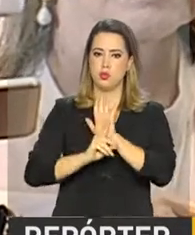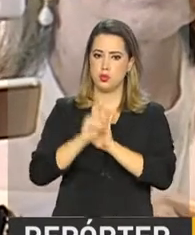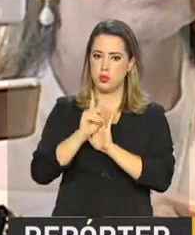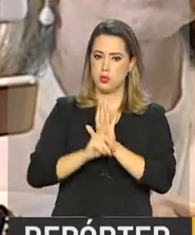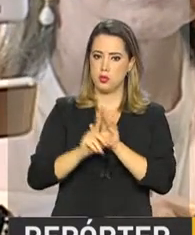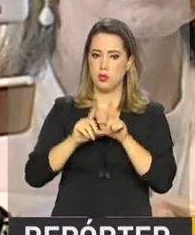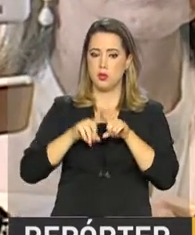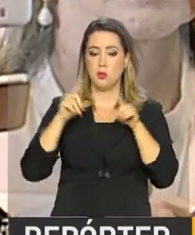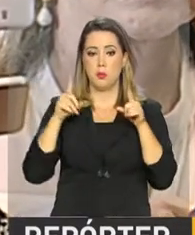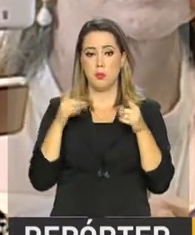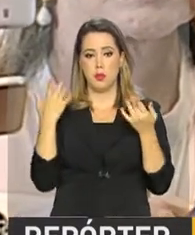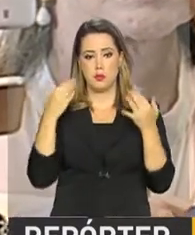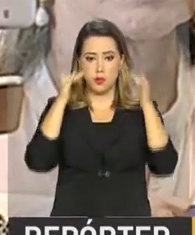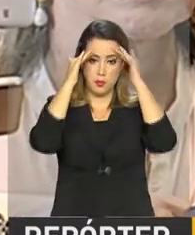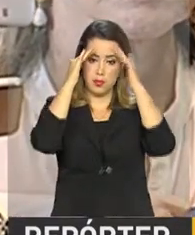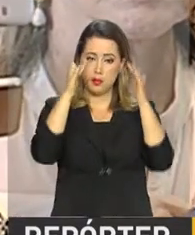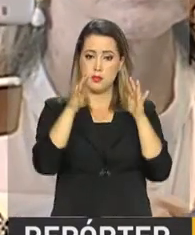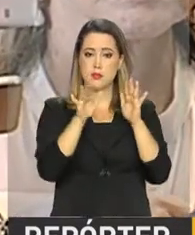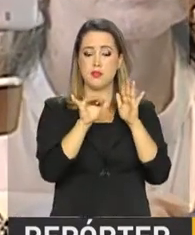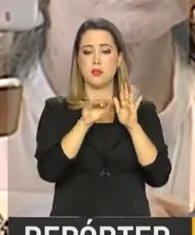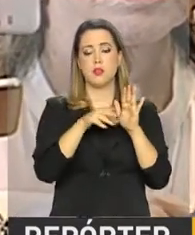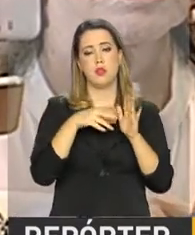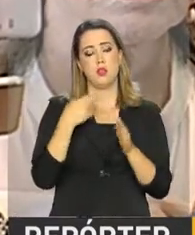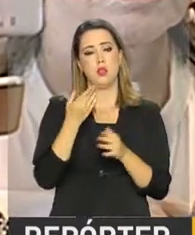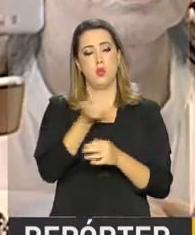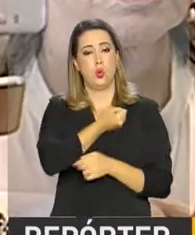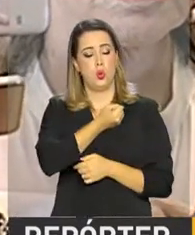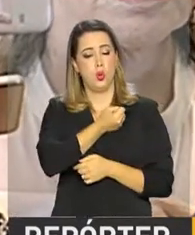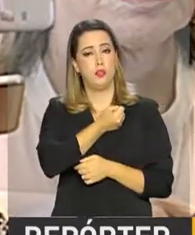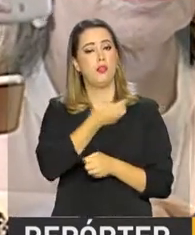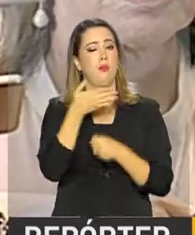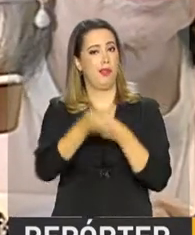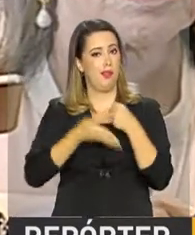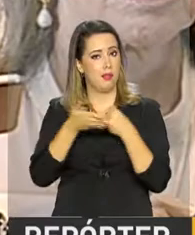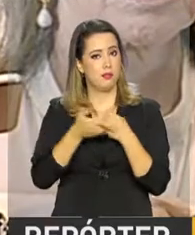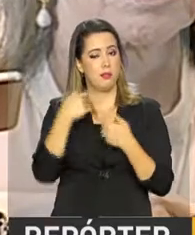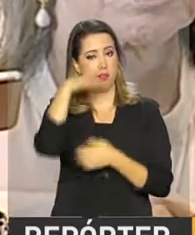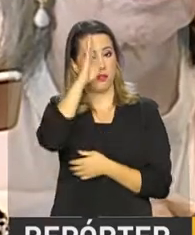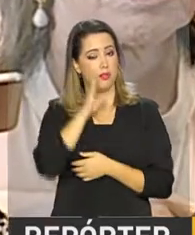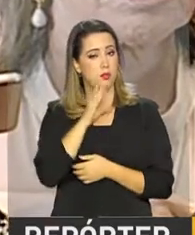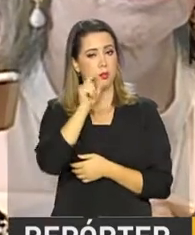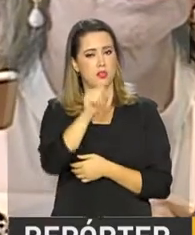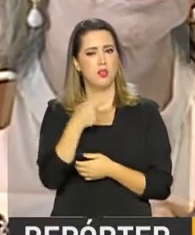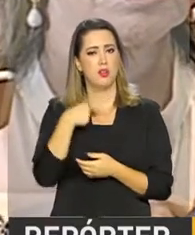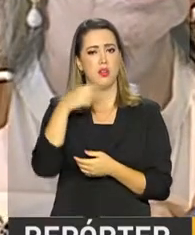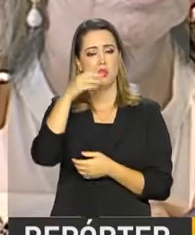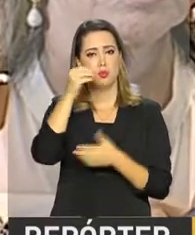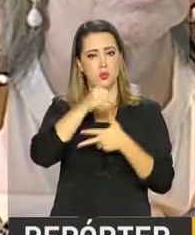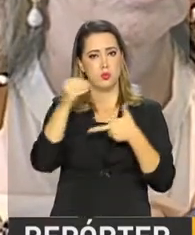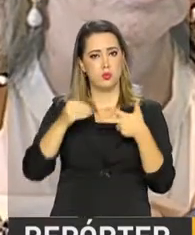que cumpram o requisito daquela nota mínima, à gratuidade na aplicação do Enem